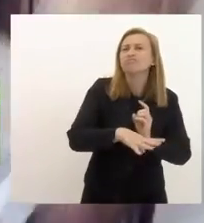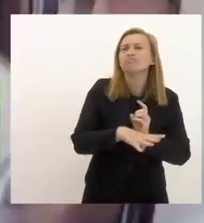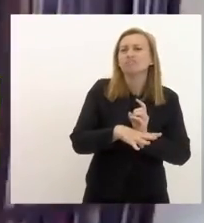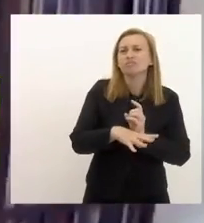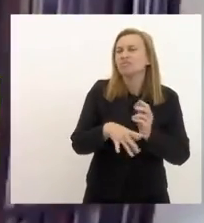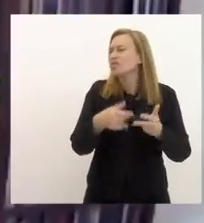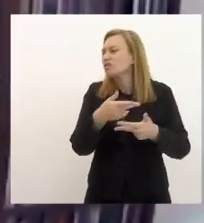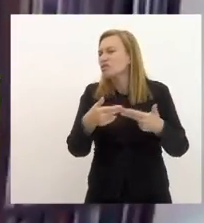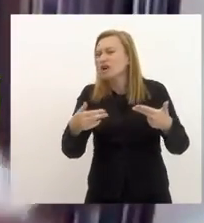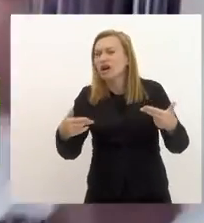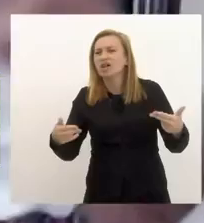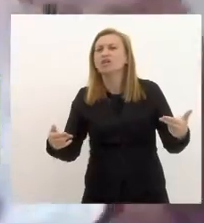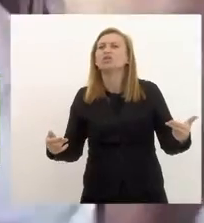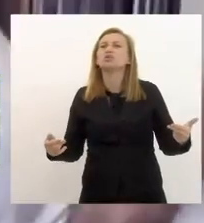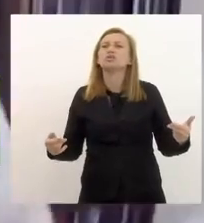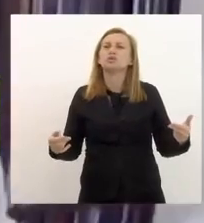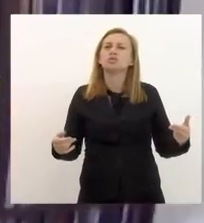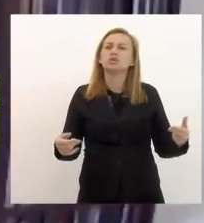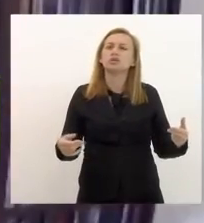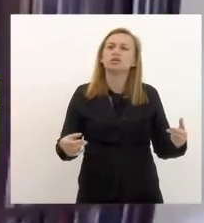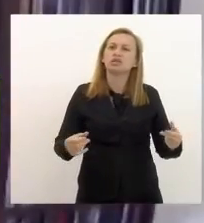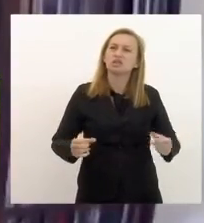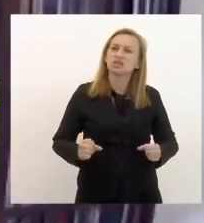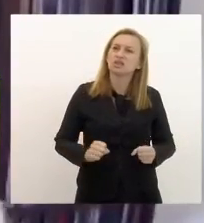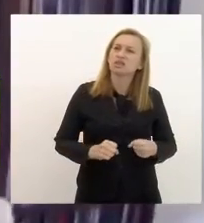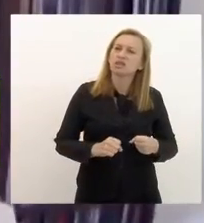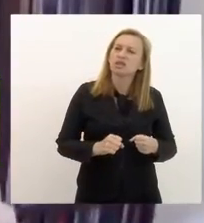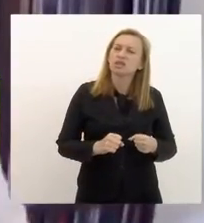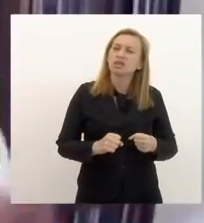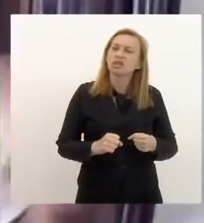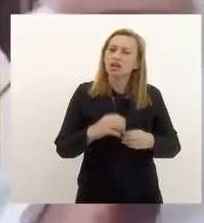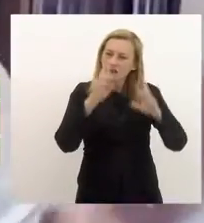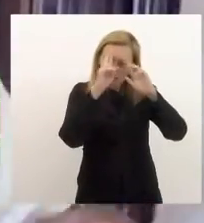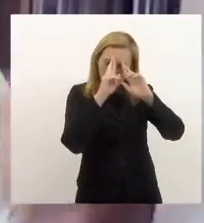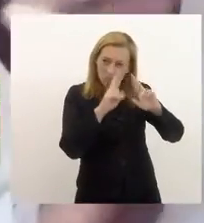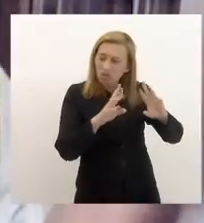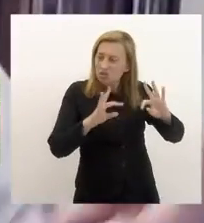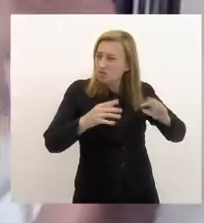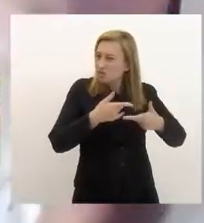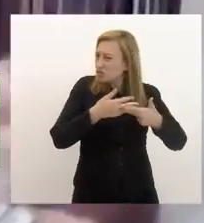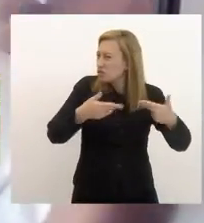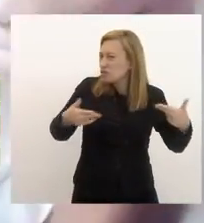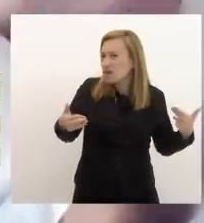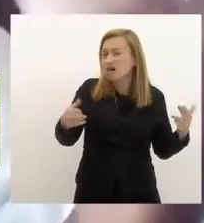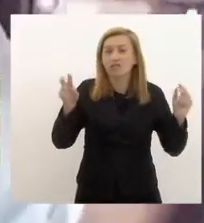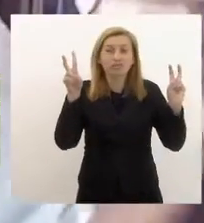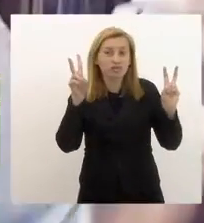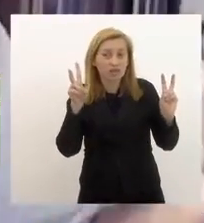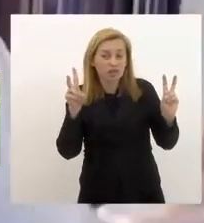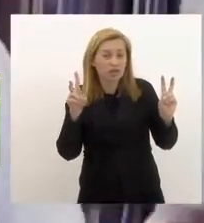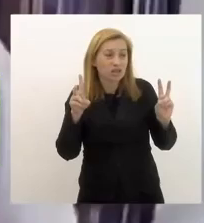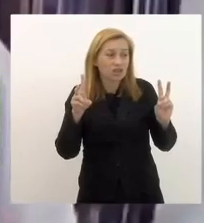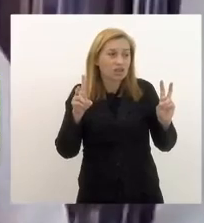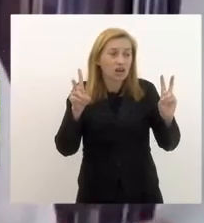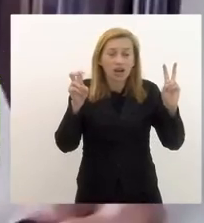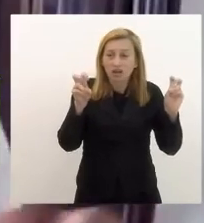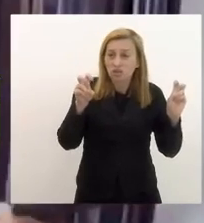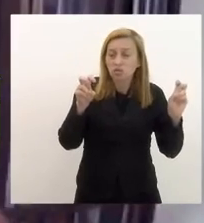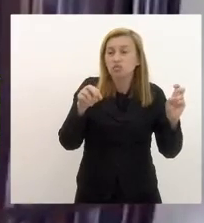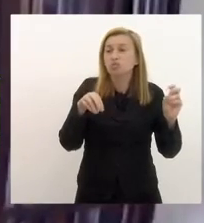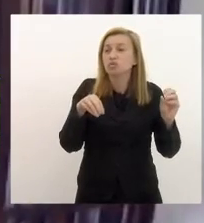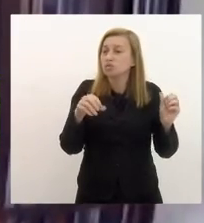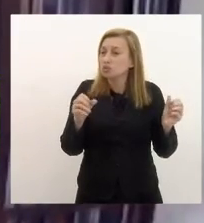deve ser uma série de coisas potência ambiental você já tem vários elementos